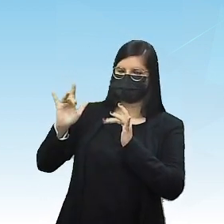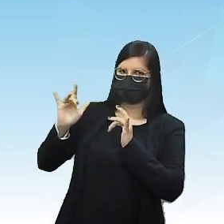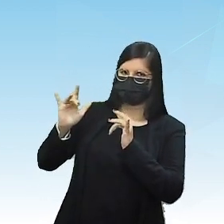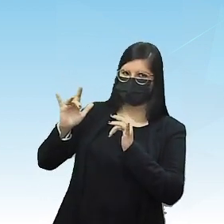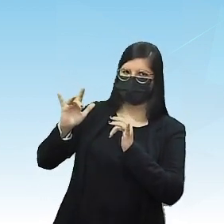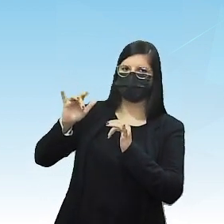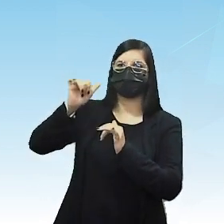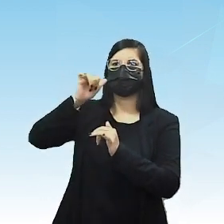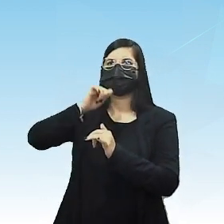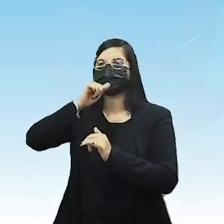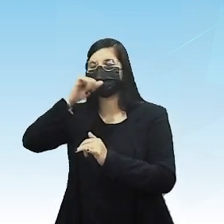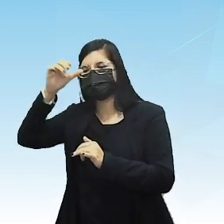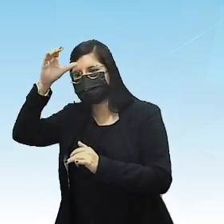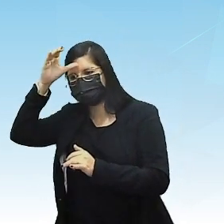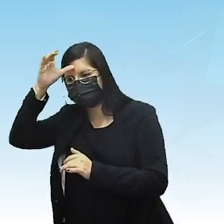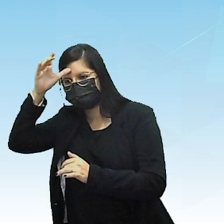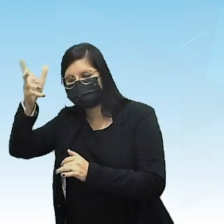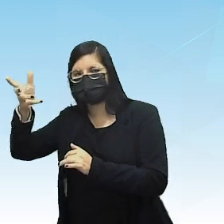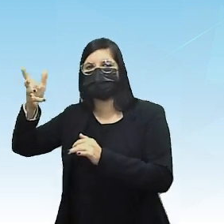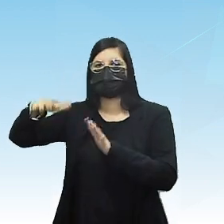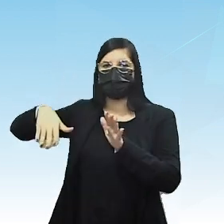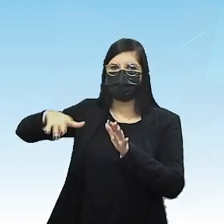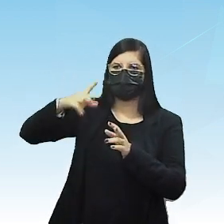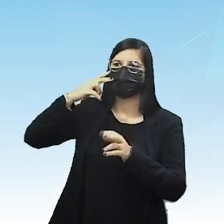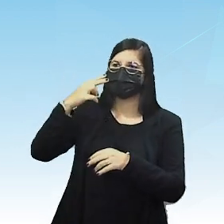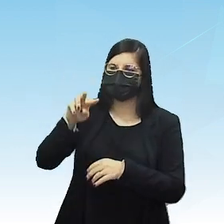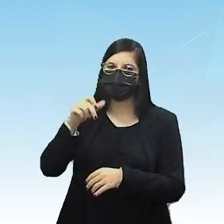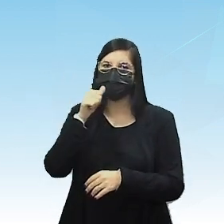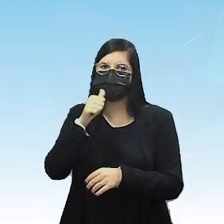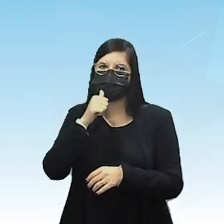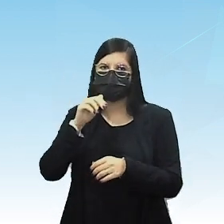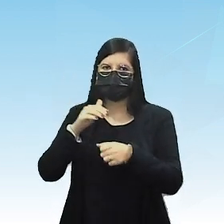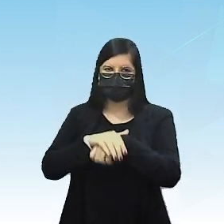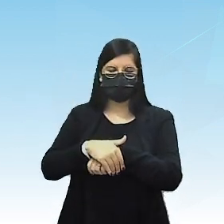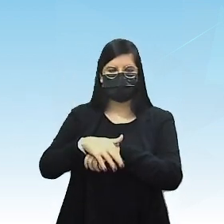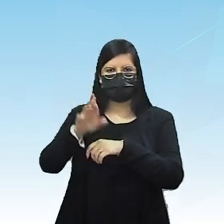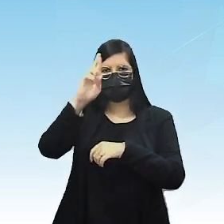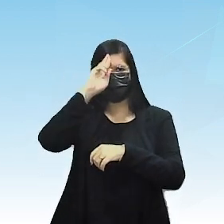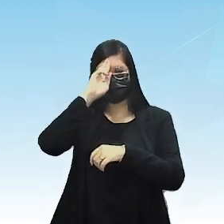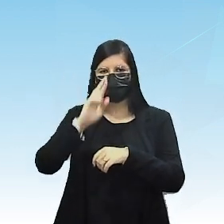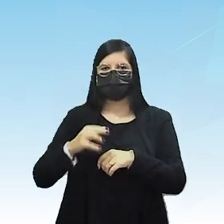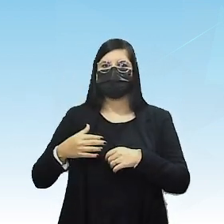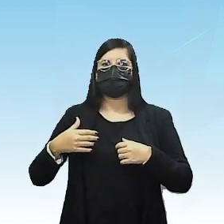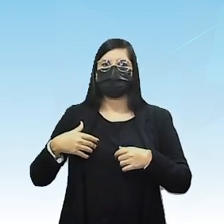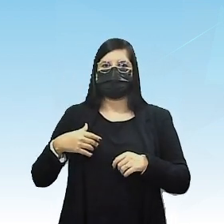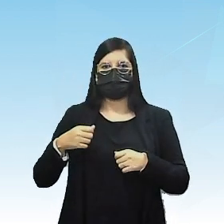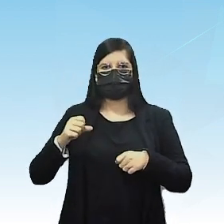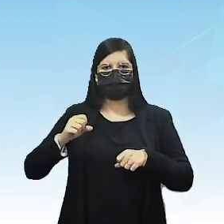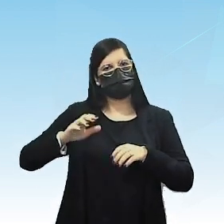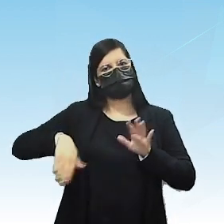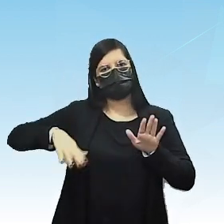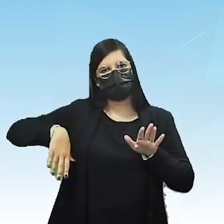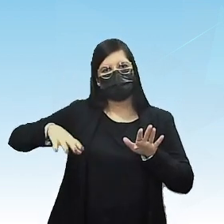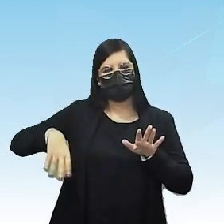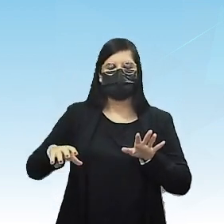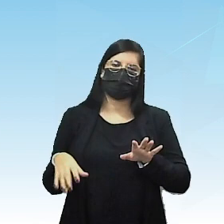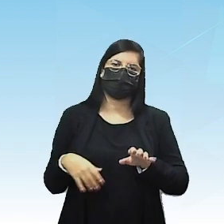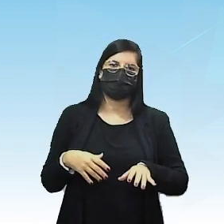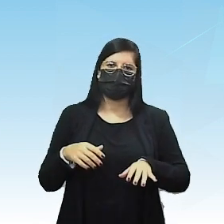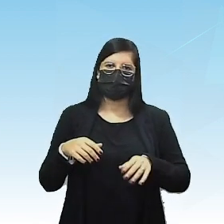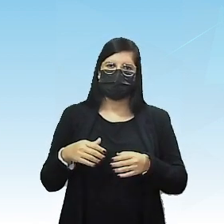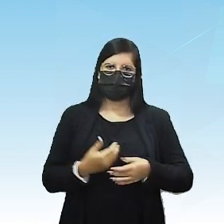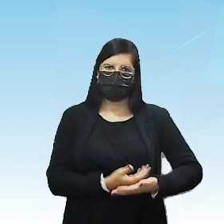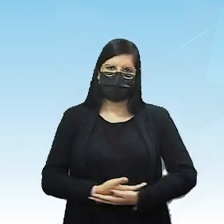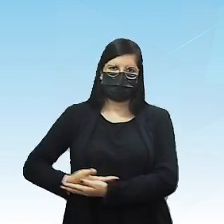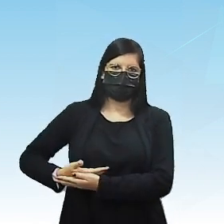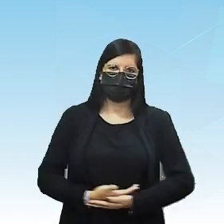que estava na praia de Serrambi, né? Viu uma mulher de meia-noite andando na praia com um carrinho de bebê que não tinha ninguém. Ela tinha um olhar... Então, são